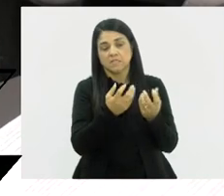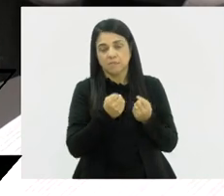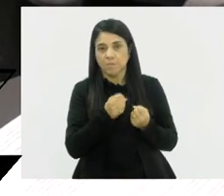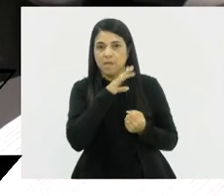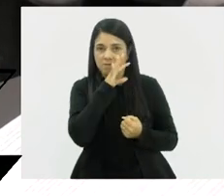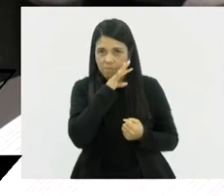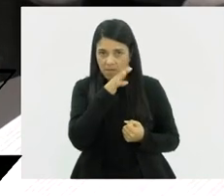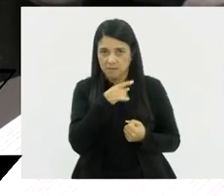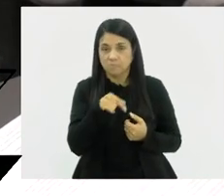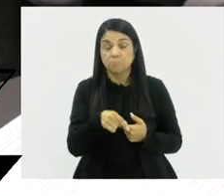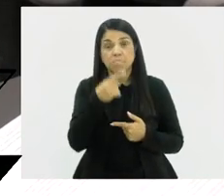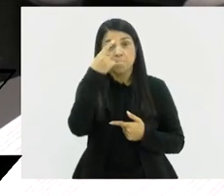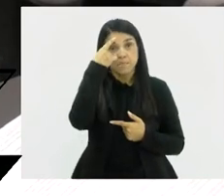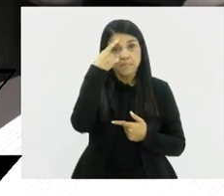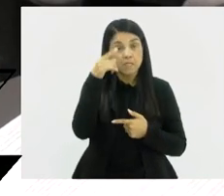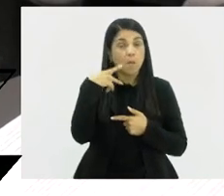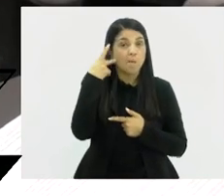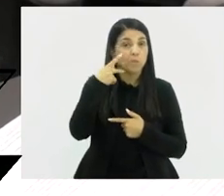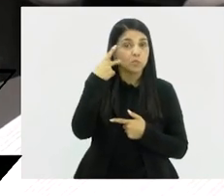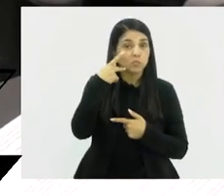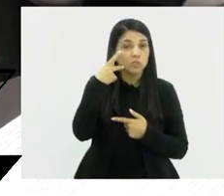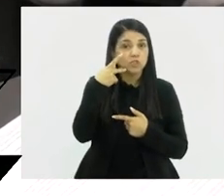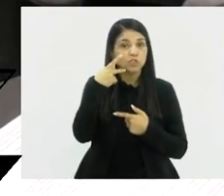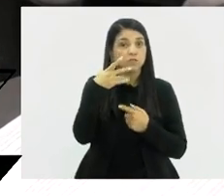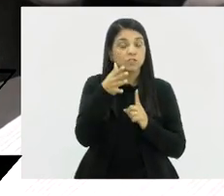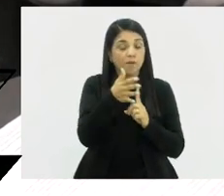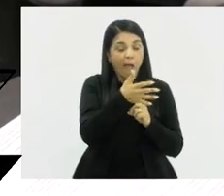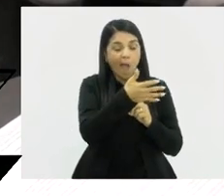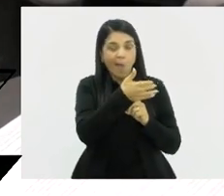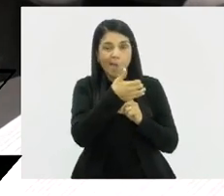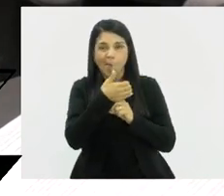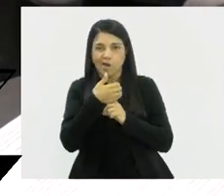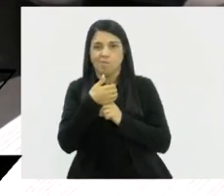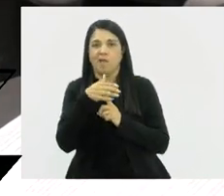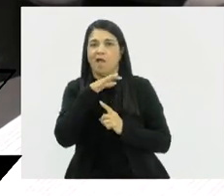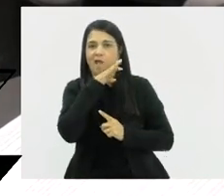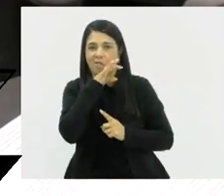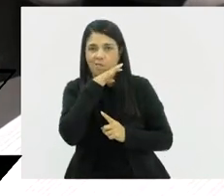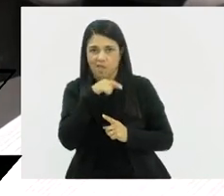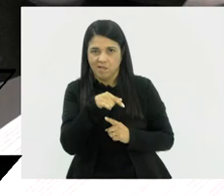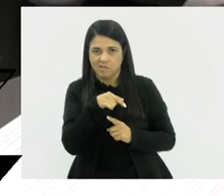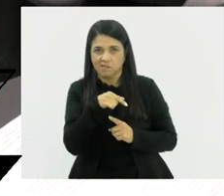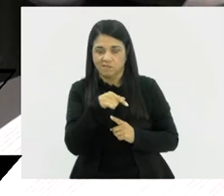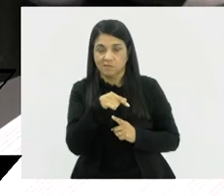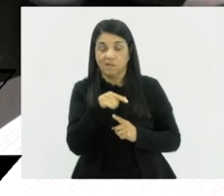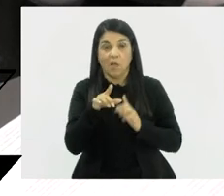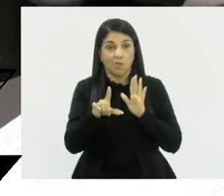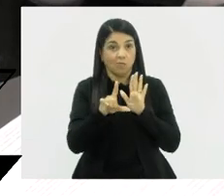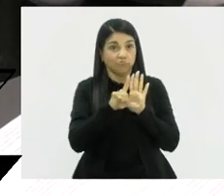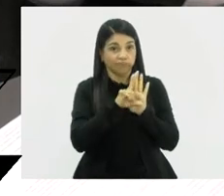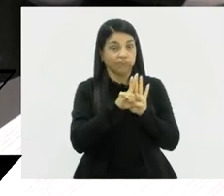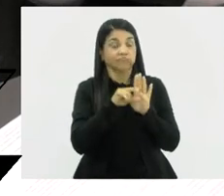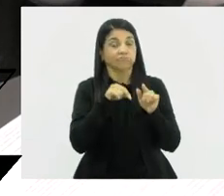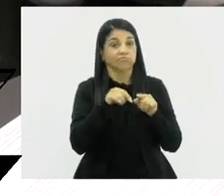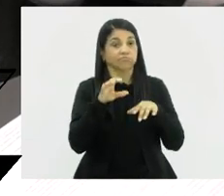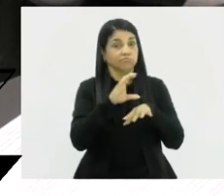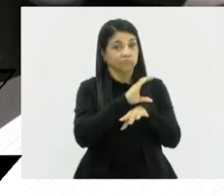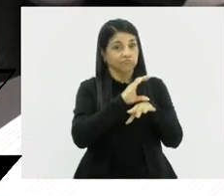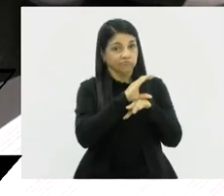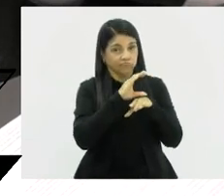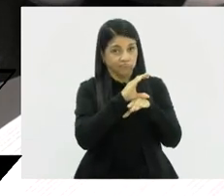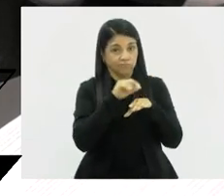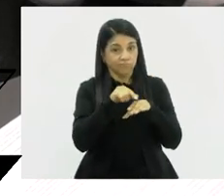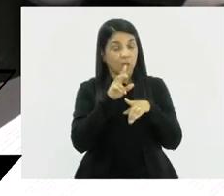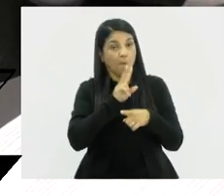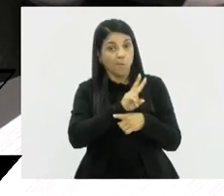É preciso se pensar numa política de abrigamento, porque a nossa Constituição ela fala que a